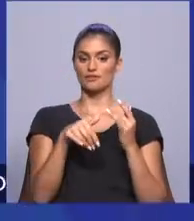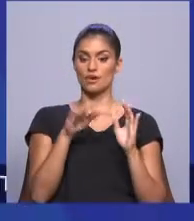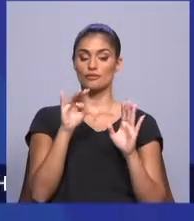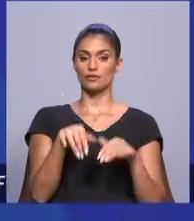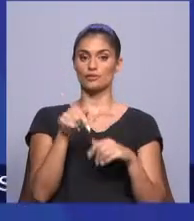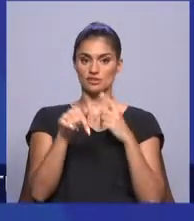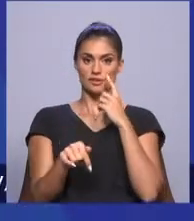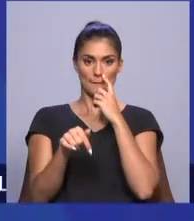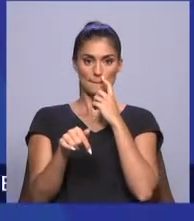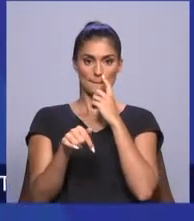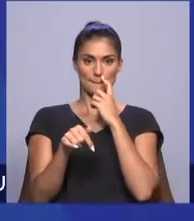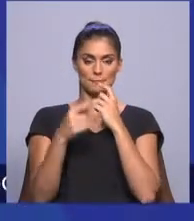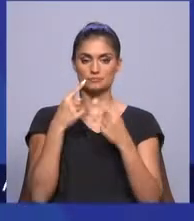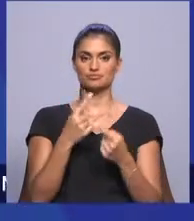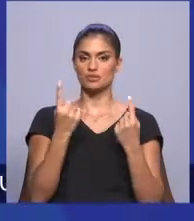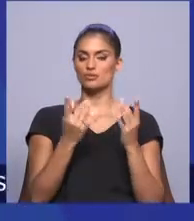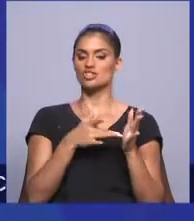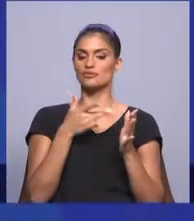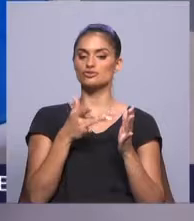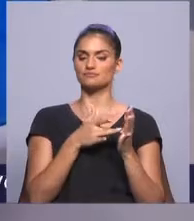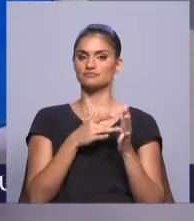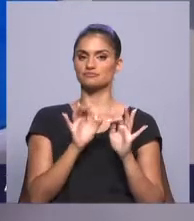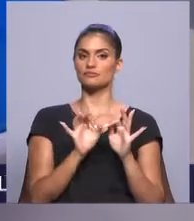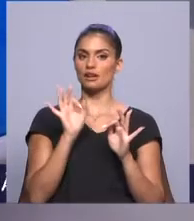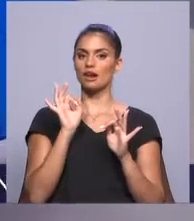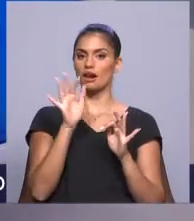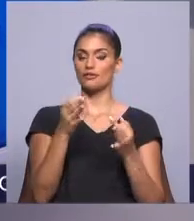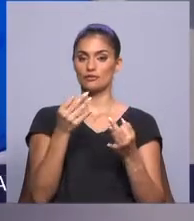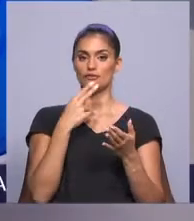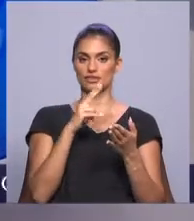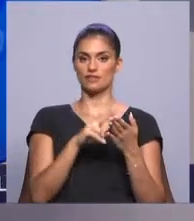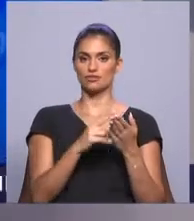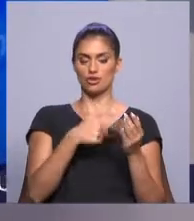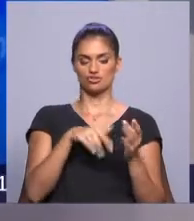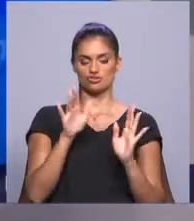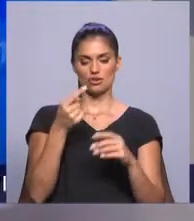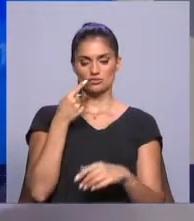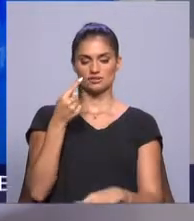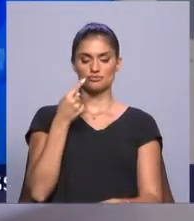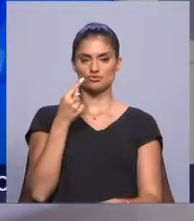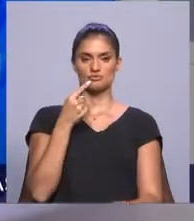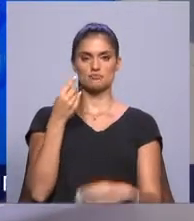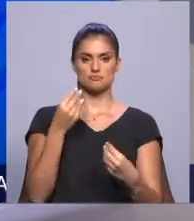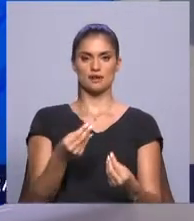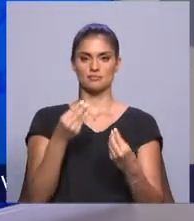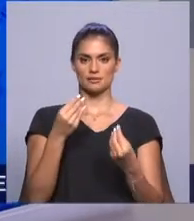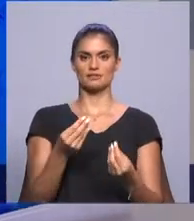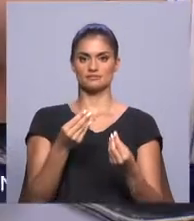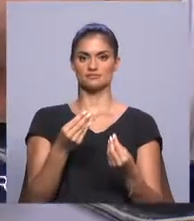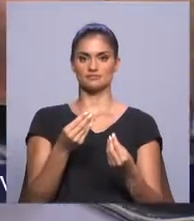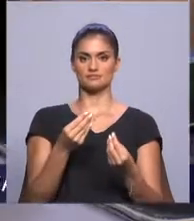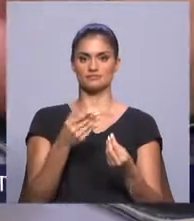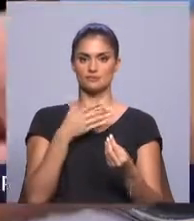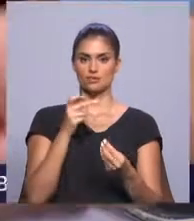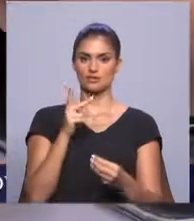hoje trazes-nos alguns livros de sugestão? É verdade. De um que nós já conhecemos bem, ou cada vez melhor, do meu querido amigo